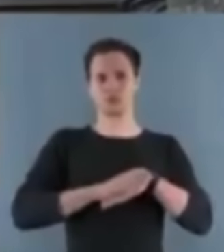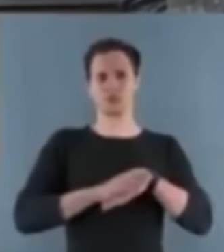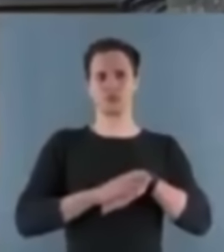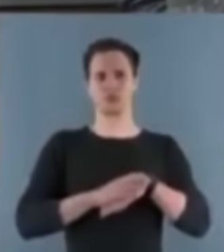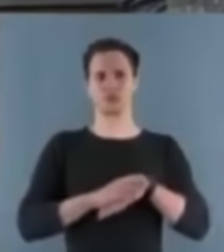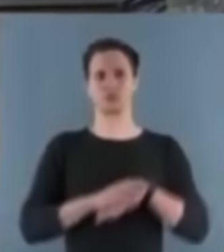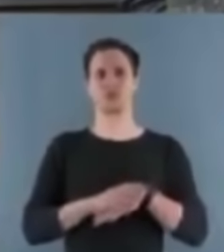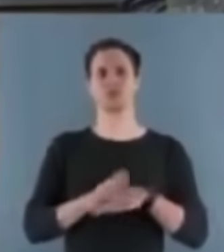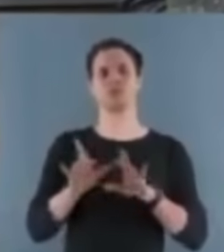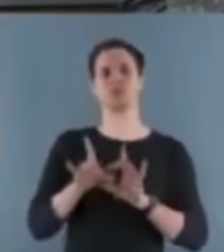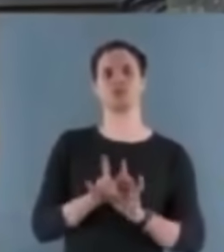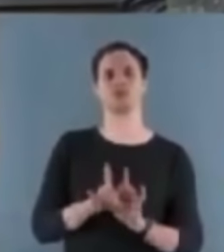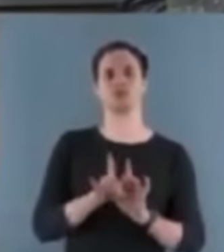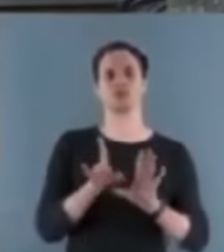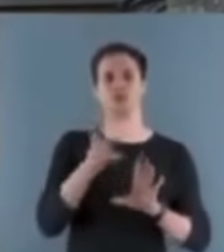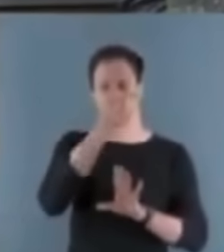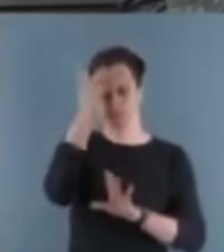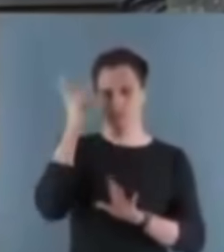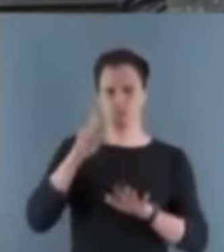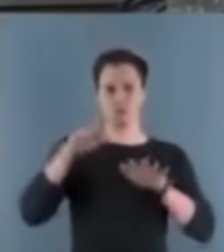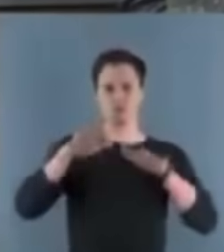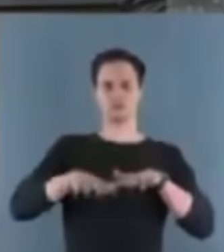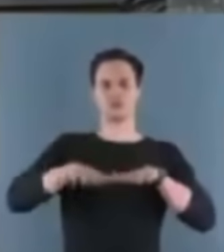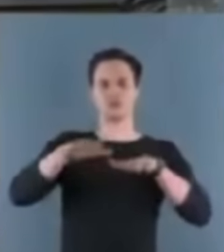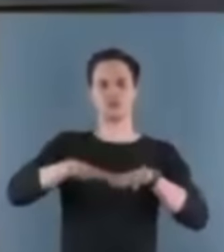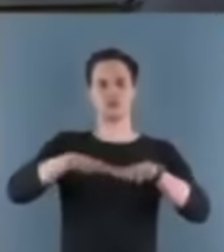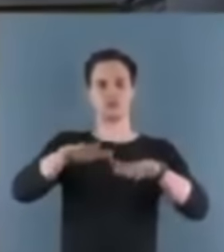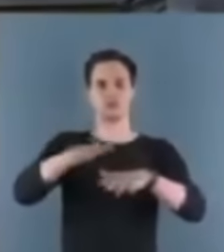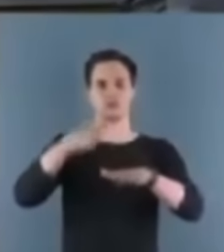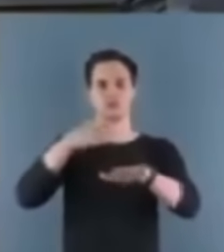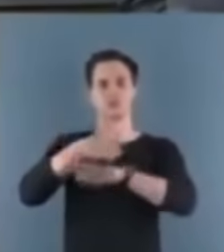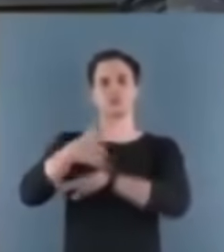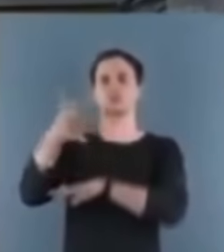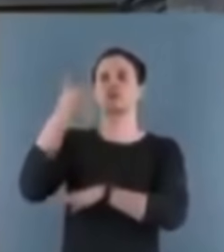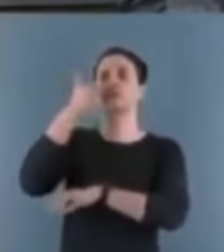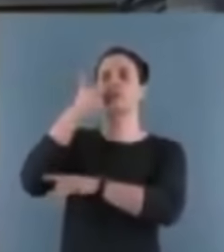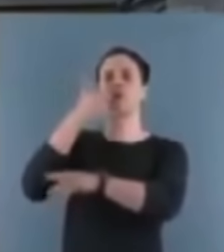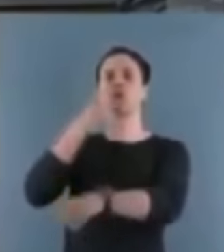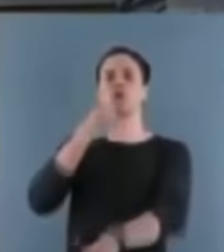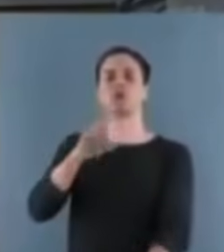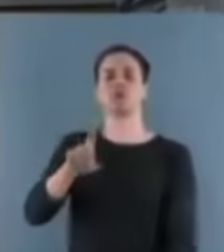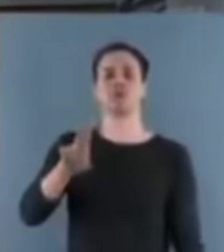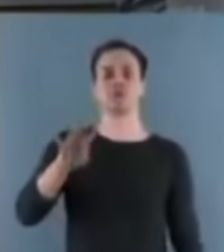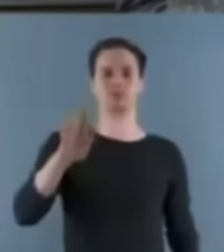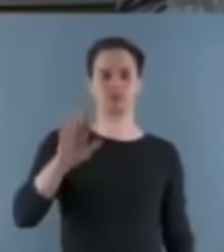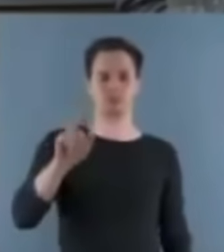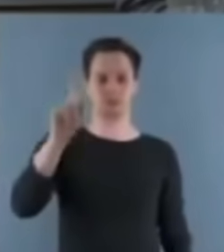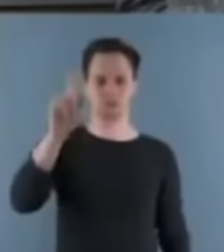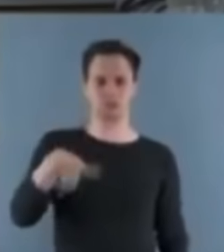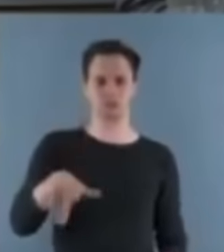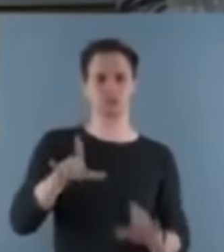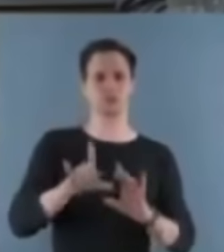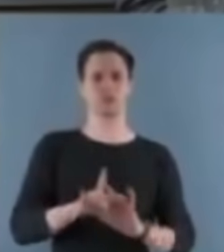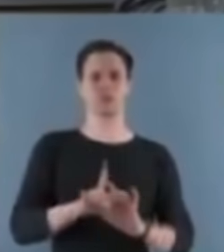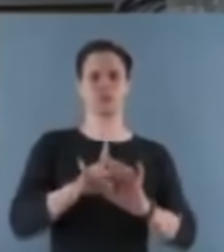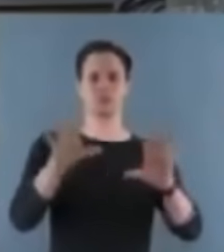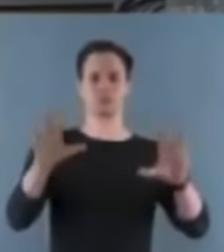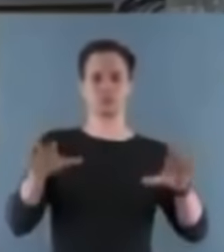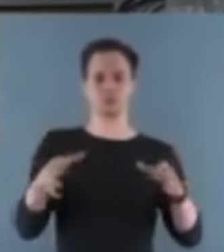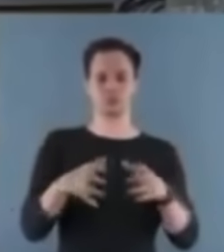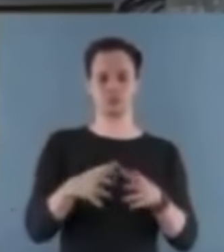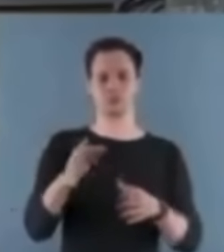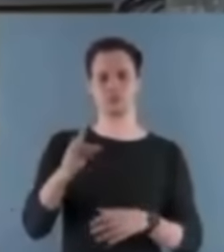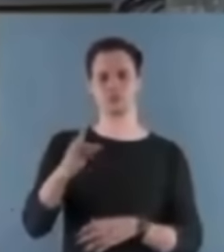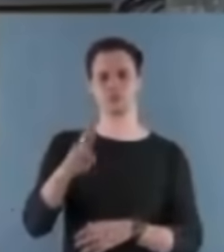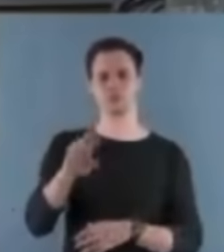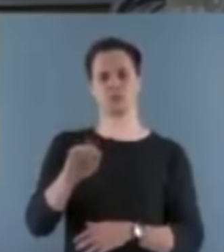deixou que os manifestantes entrassem, ligou para o general Dutra depois de já ter disponibilizado tropas. Não